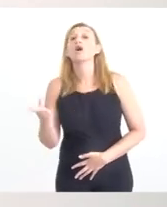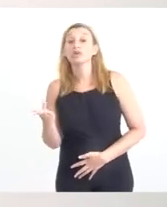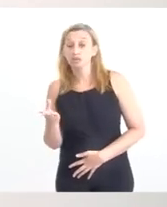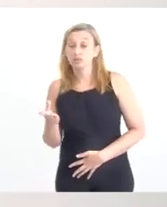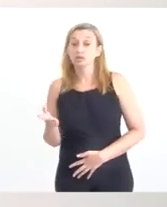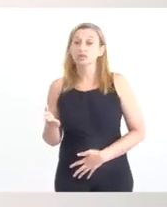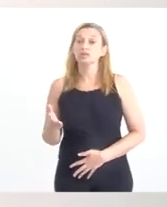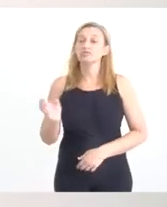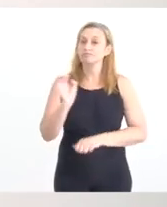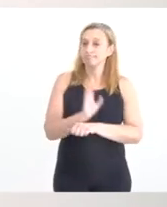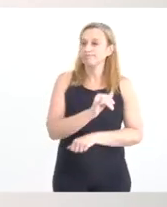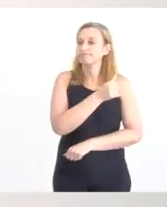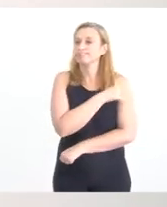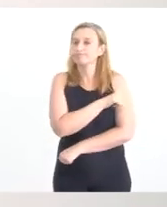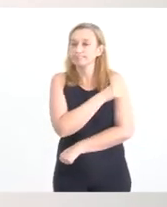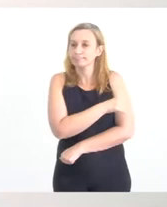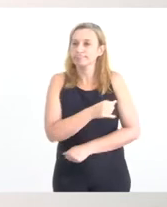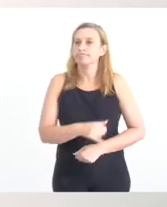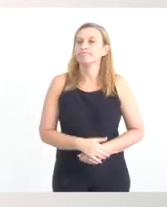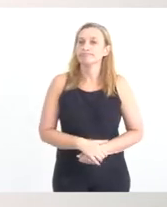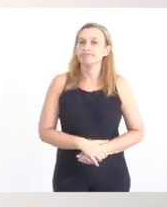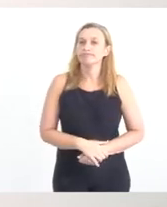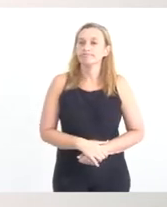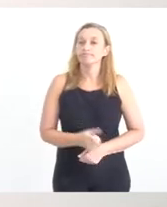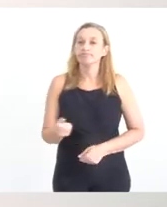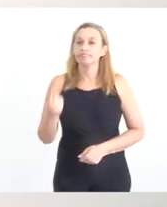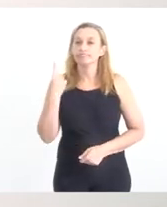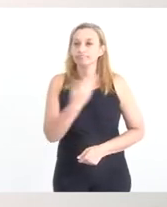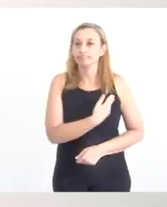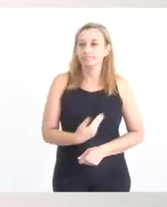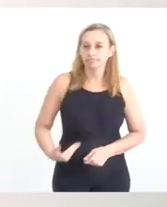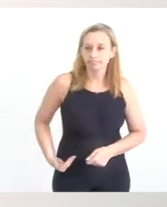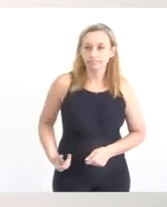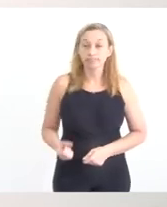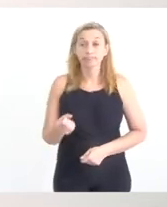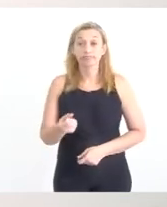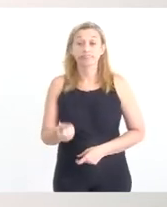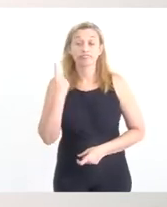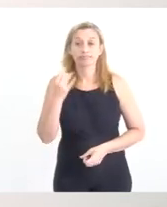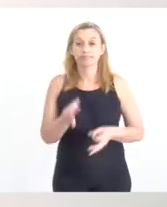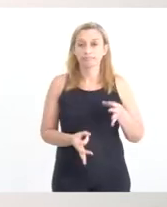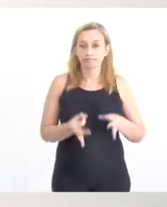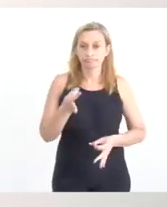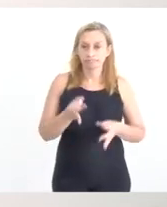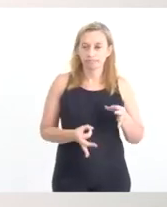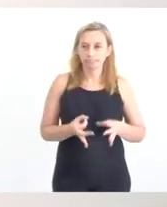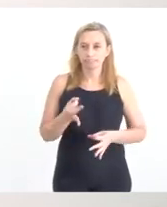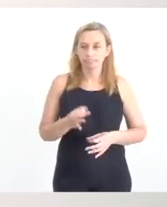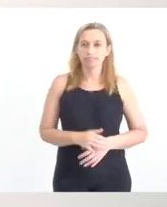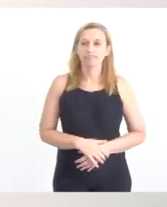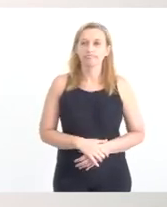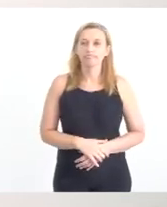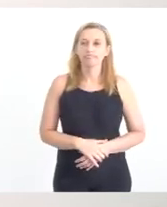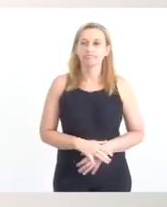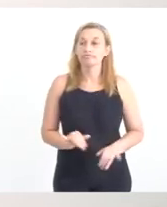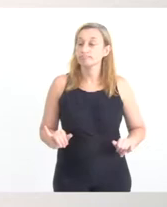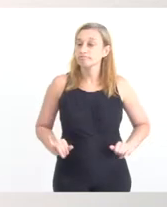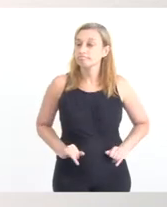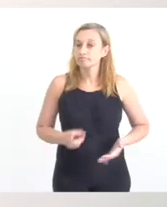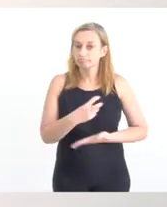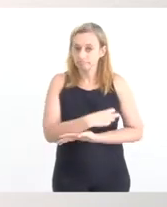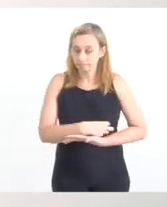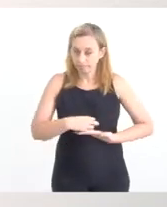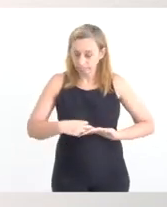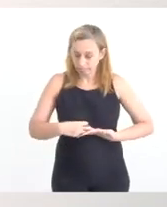que nesse estado do Rio de Janeiro o ex-governador é juiz foi sofreu um